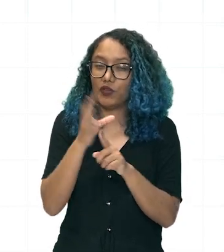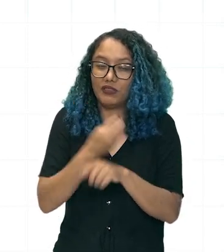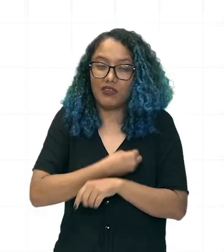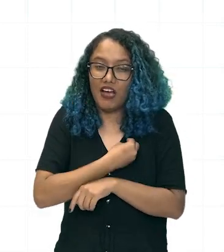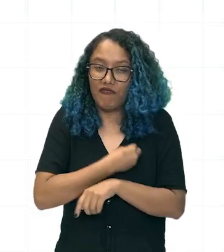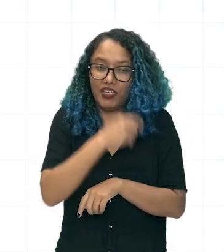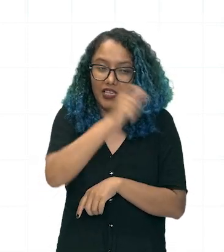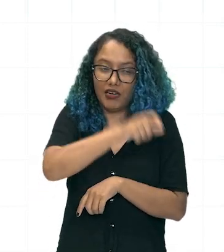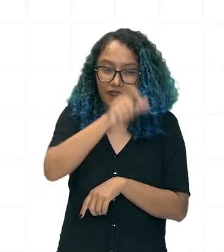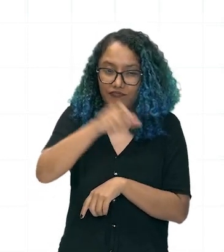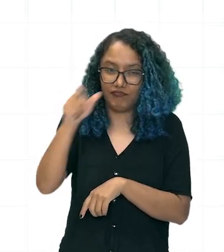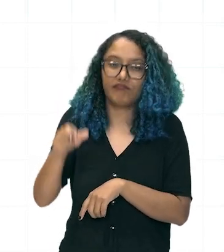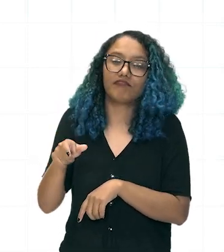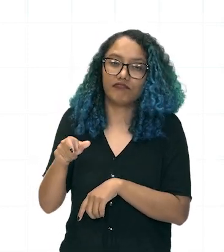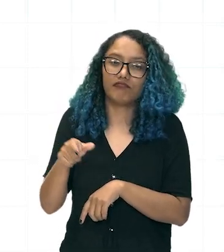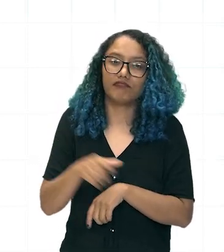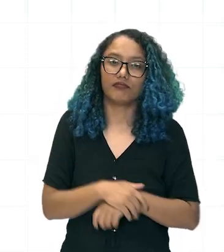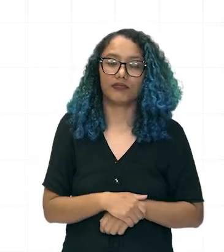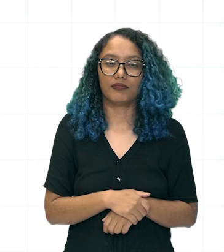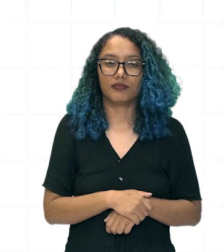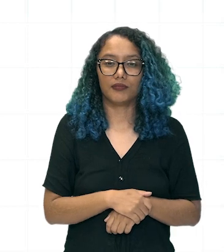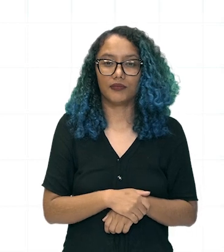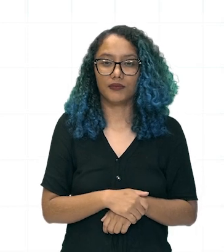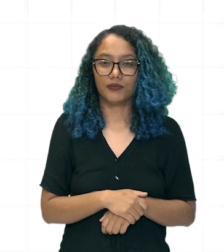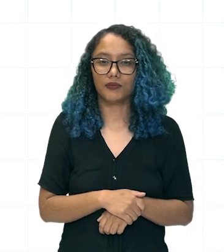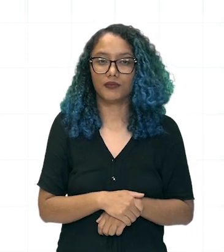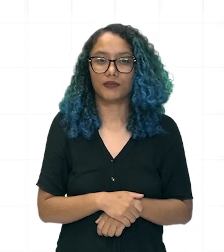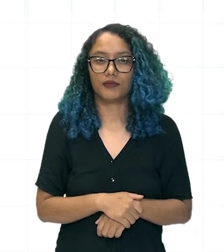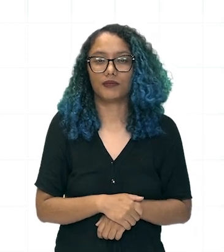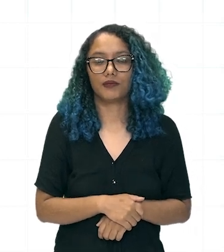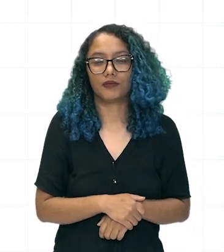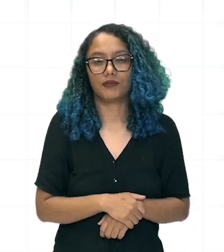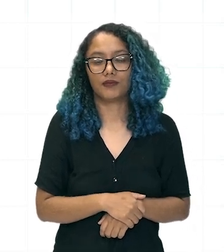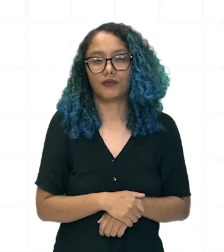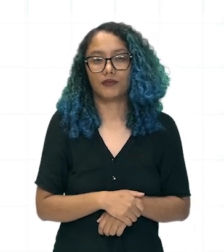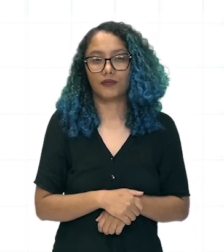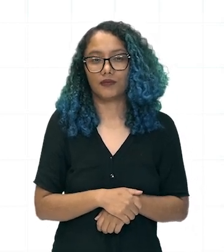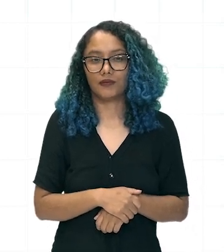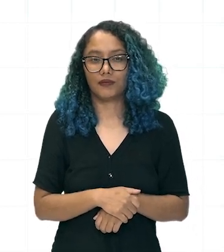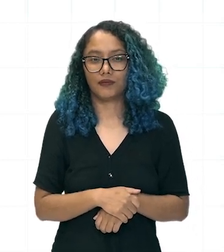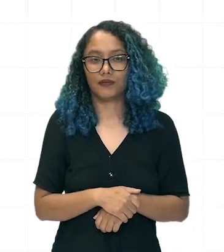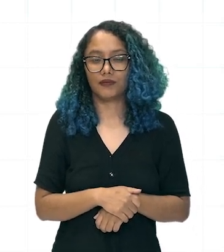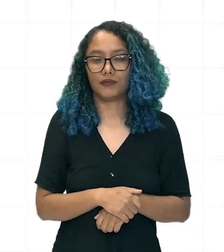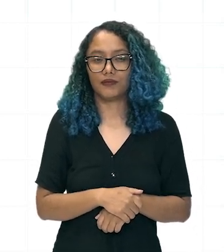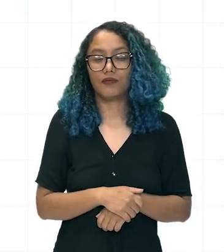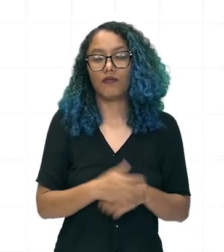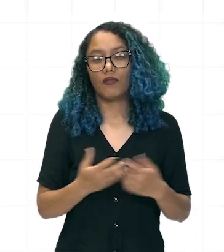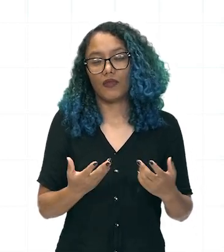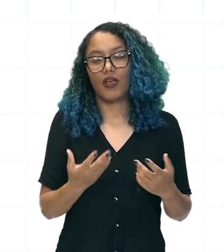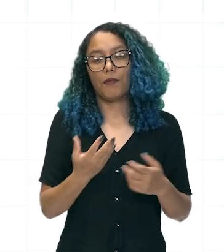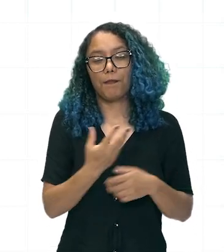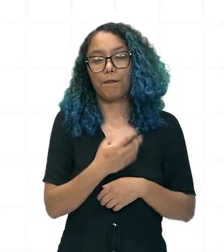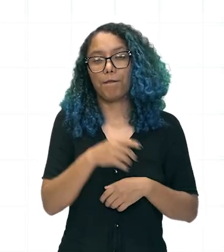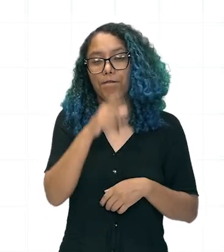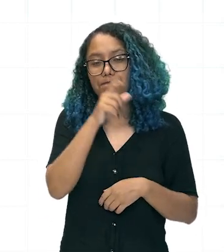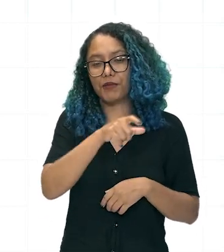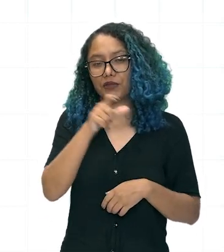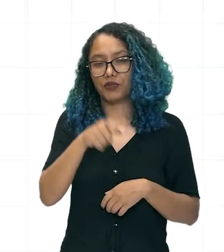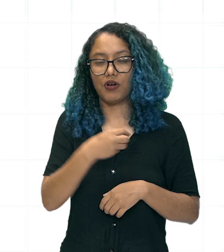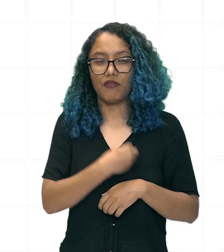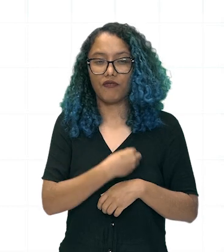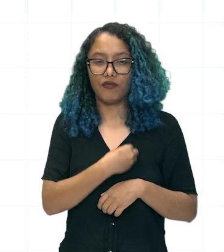né? O quanto que as pessoas, o homem, como ser humano que vive